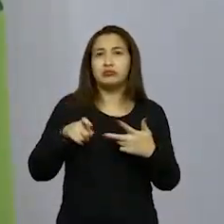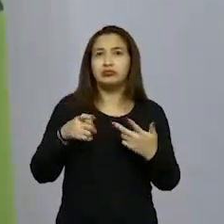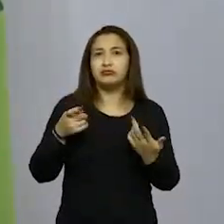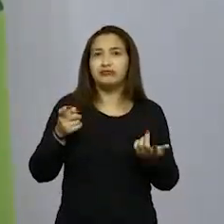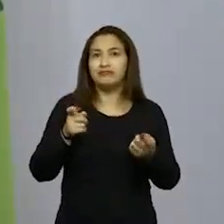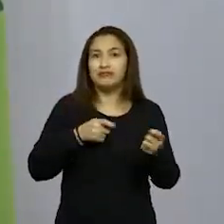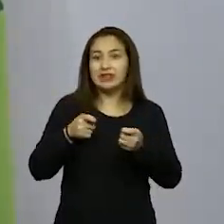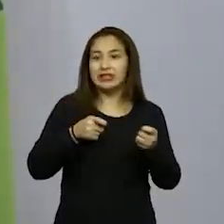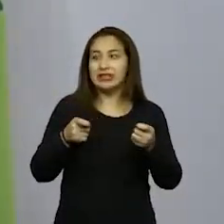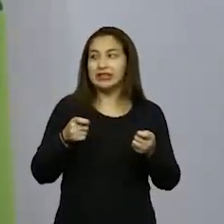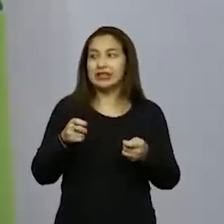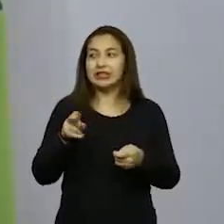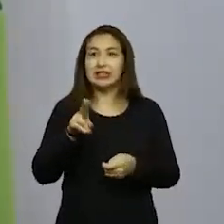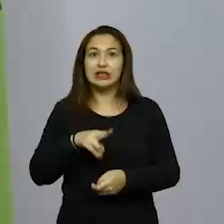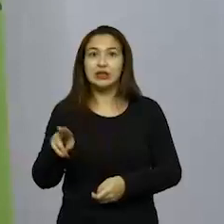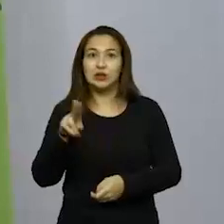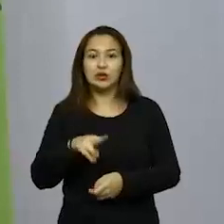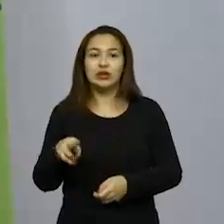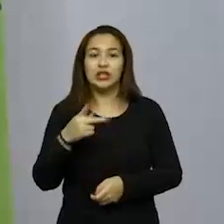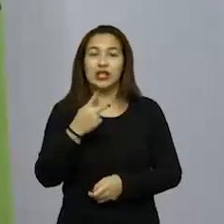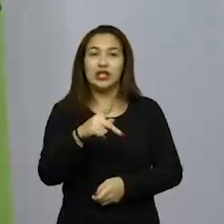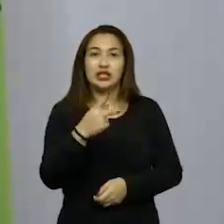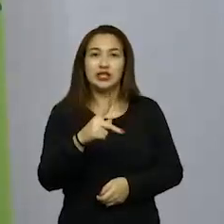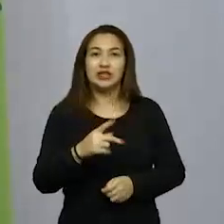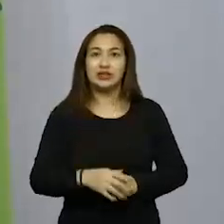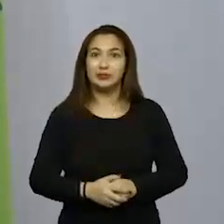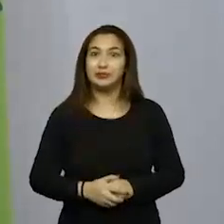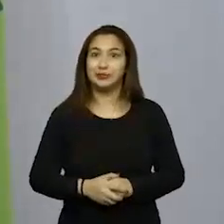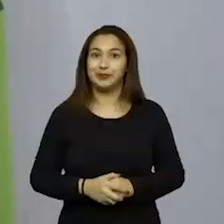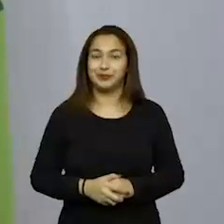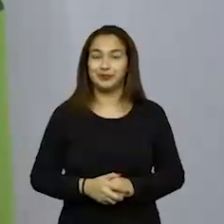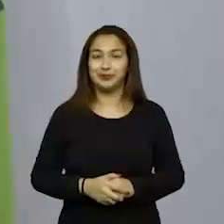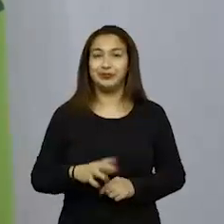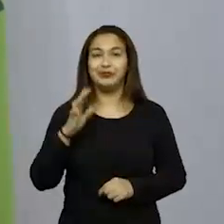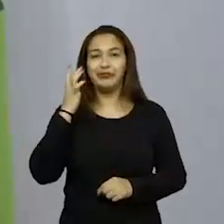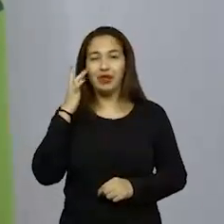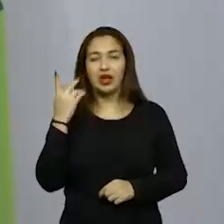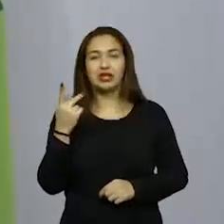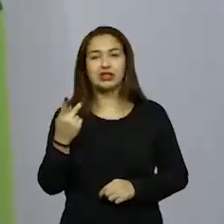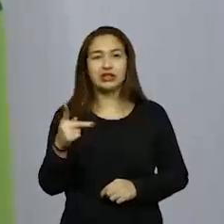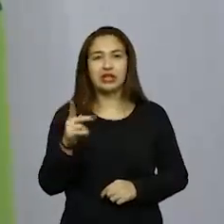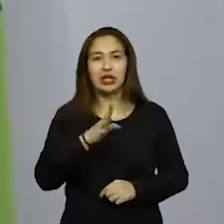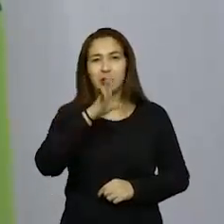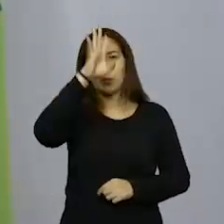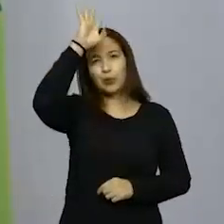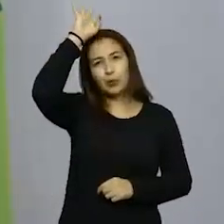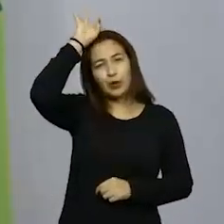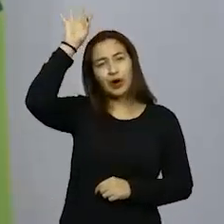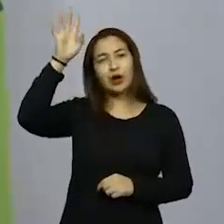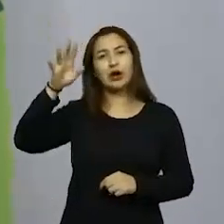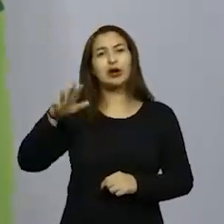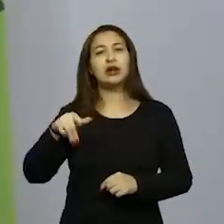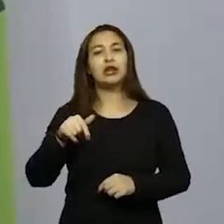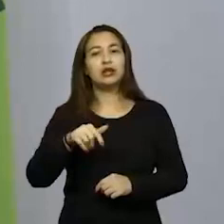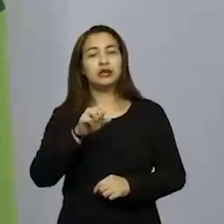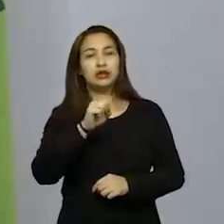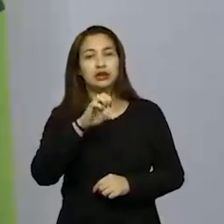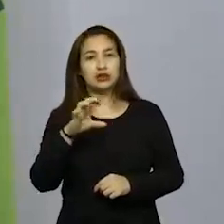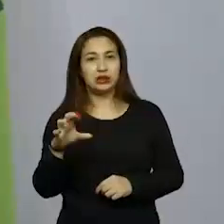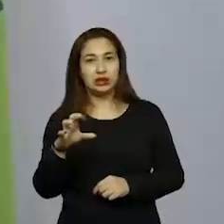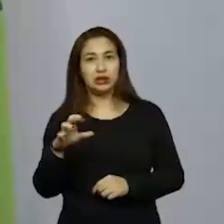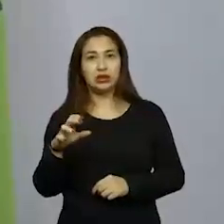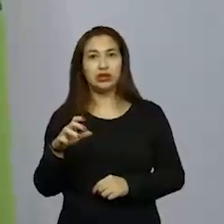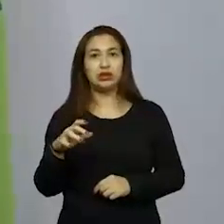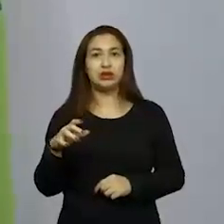no direito de fazer o BOA, o Batalhão de Operações Aéreos do Corpo de Bombeiros, que deveria atender Santa Catarina, na sua